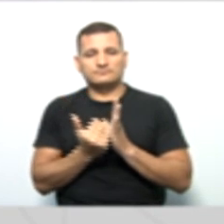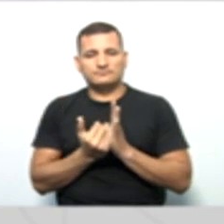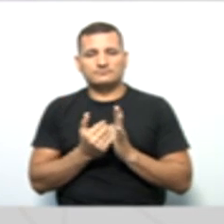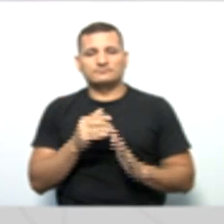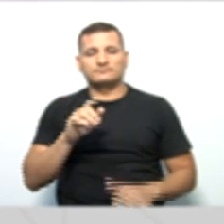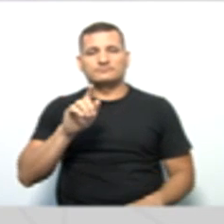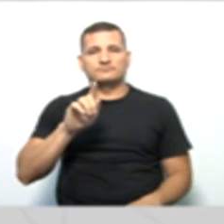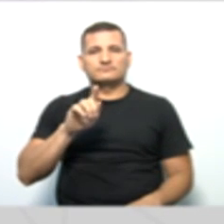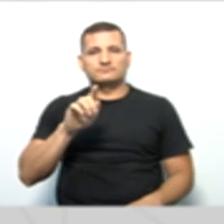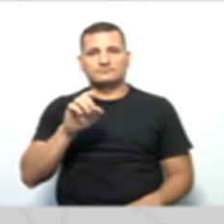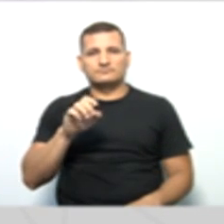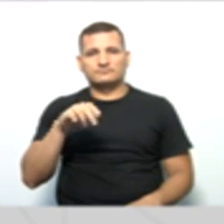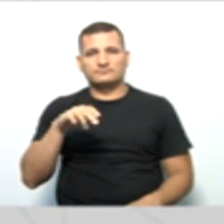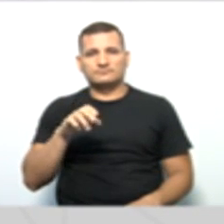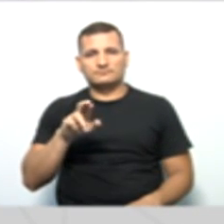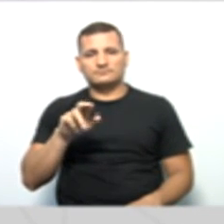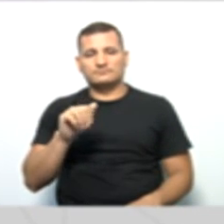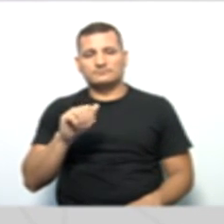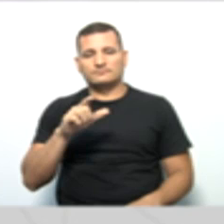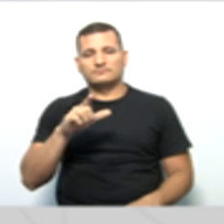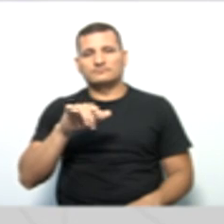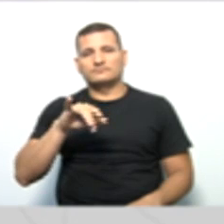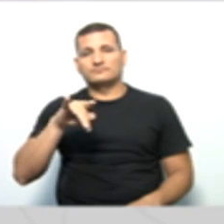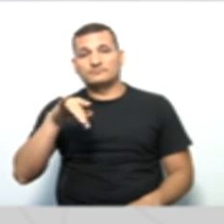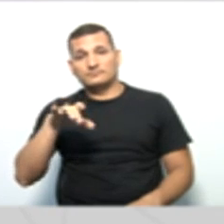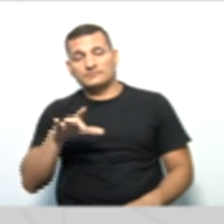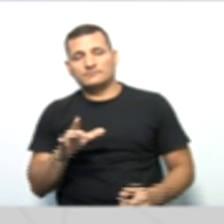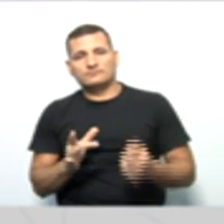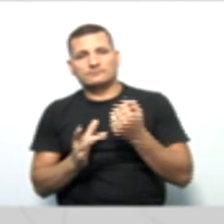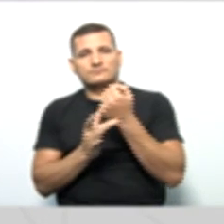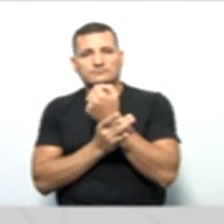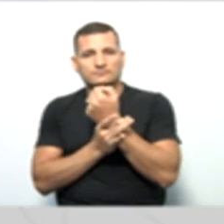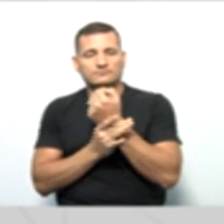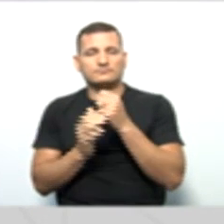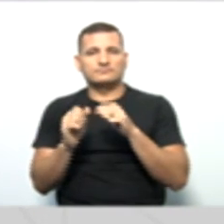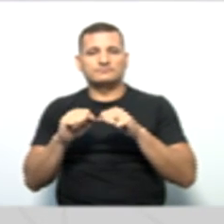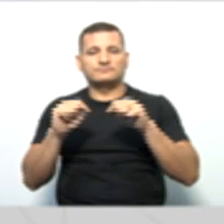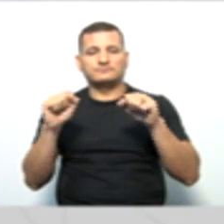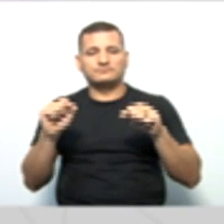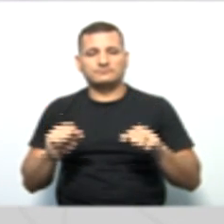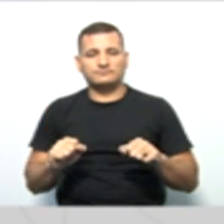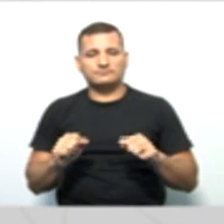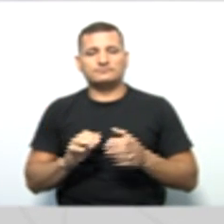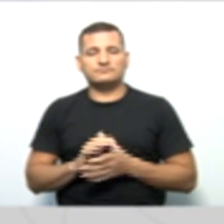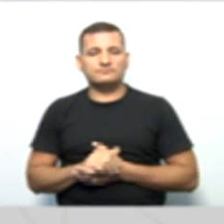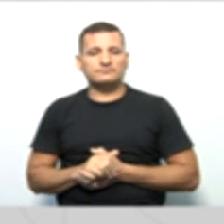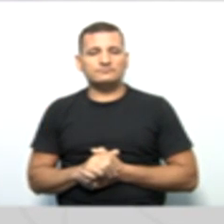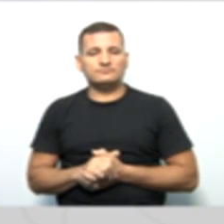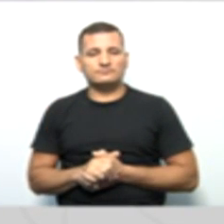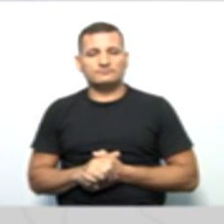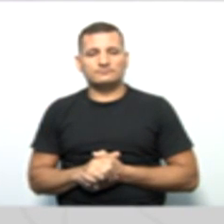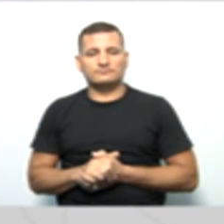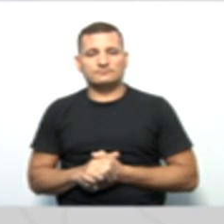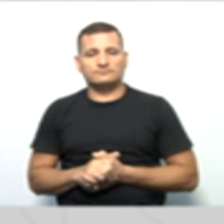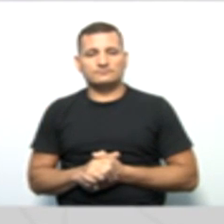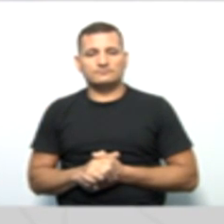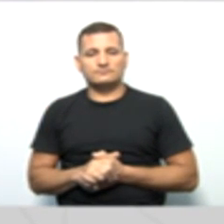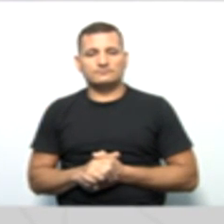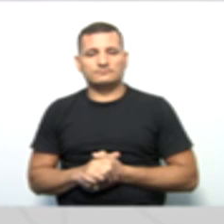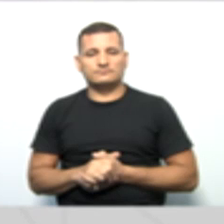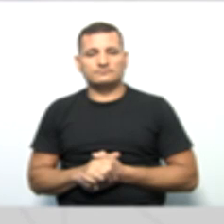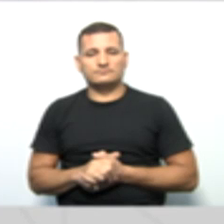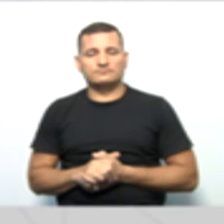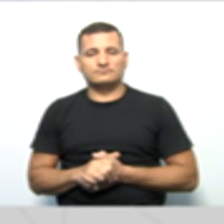generalidade das funções entregues e segurança do sistema global, tá? E quando eu falo sistema global, o sistema